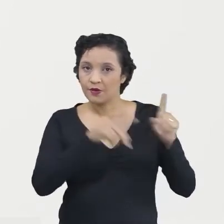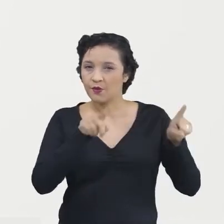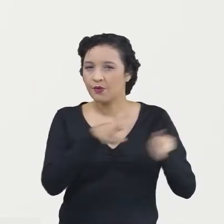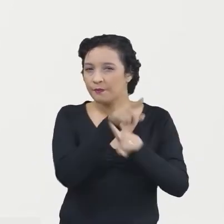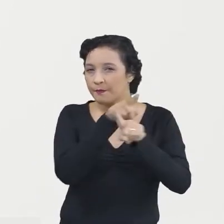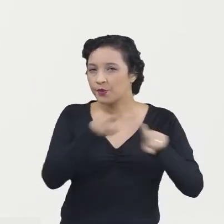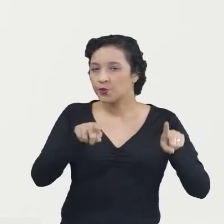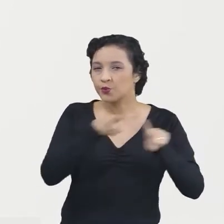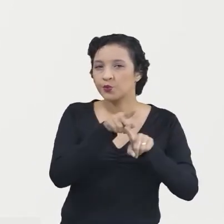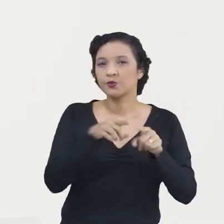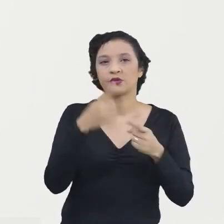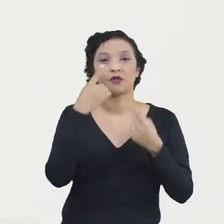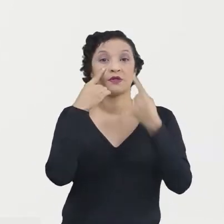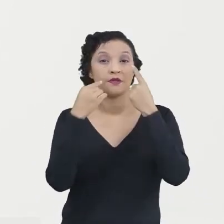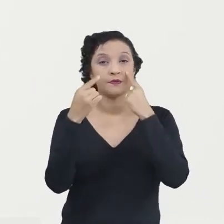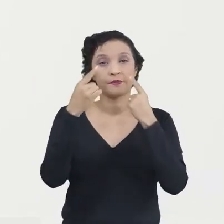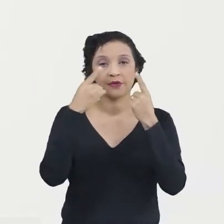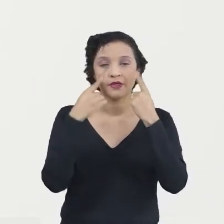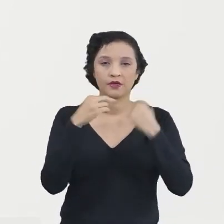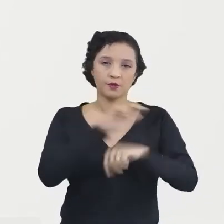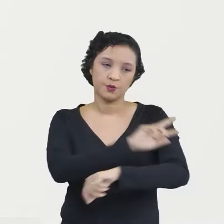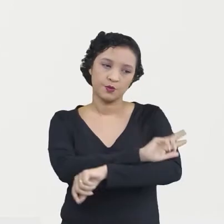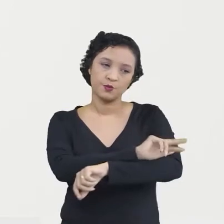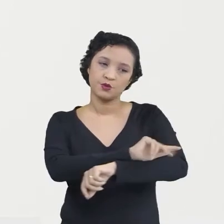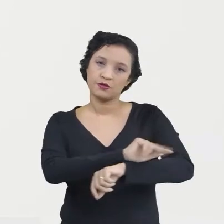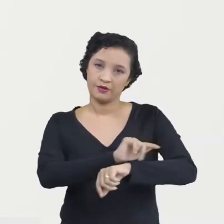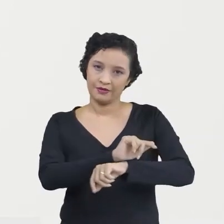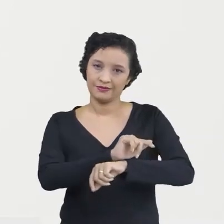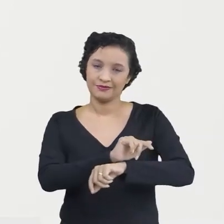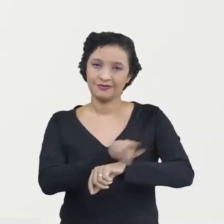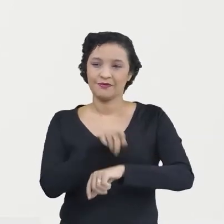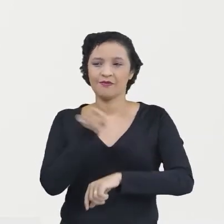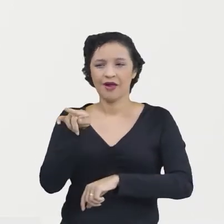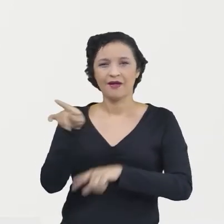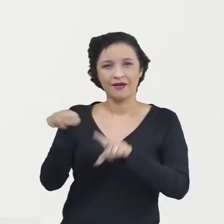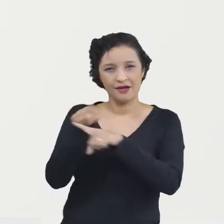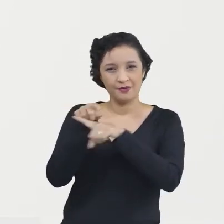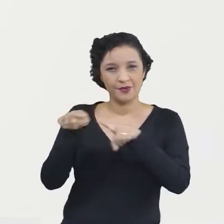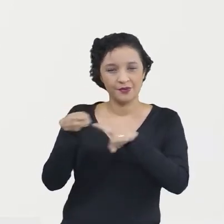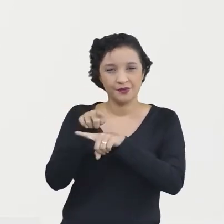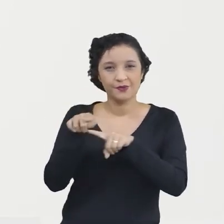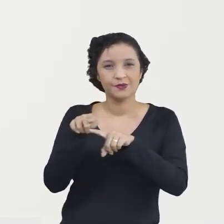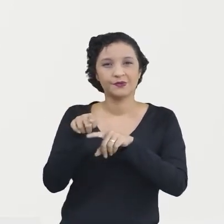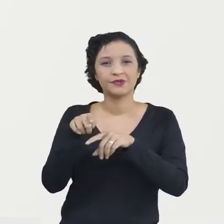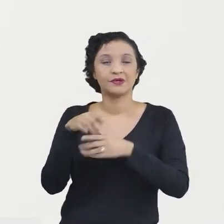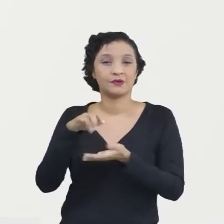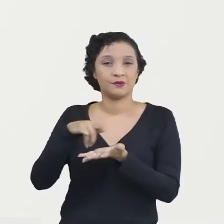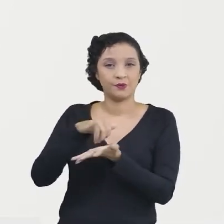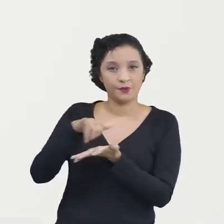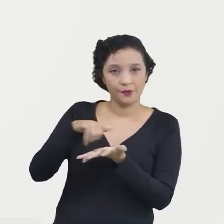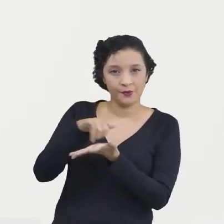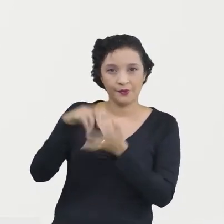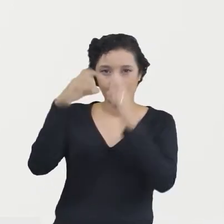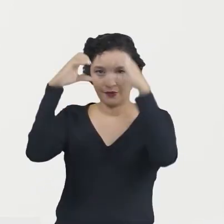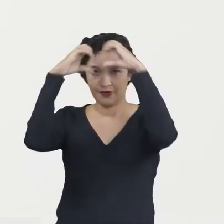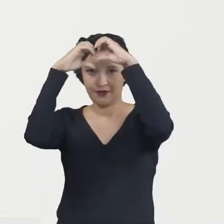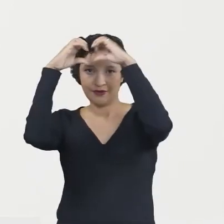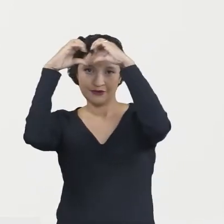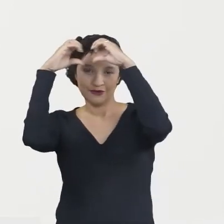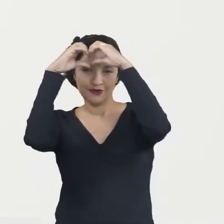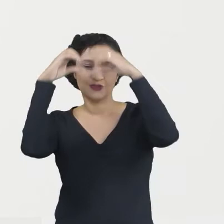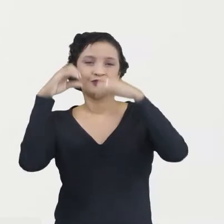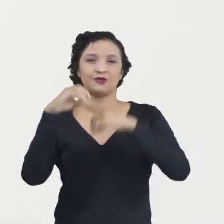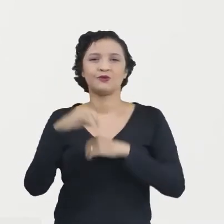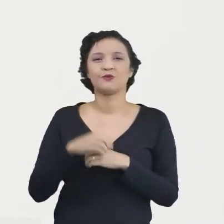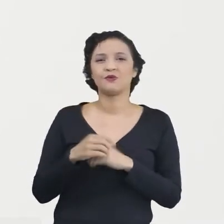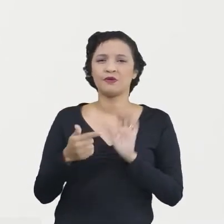música Lamento de Raça. Qual é a música Lamento de Raça? É aquela música que a gente viu do Garantido, que fala sobre a mata e